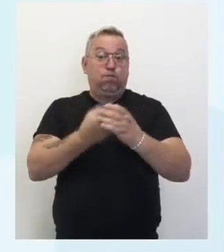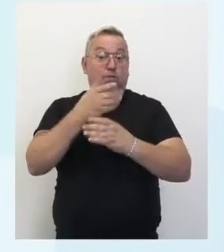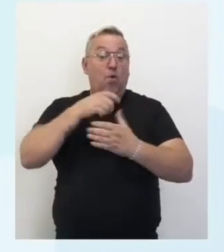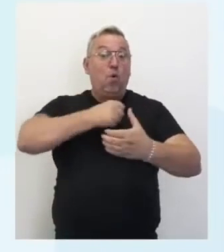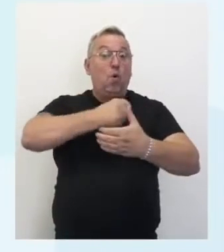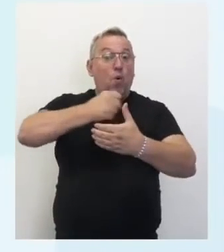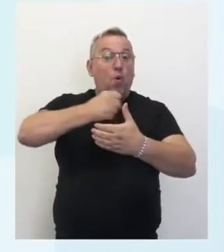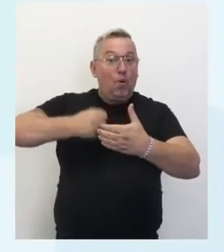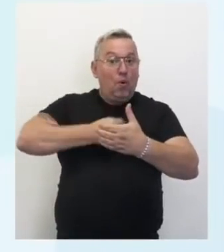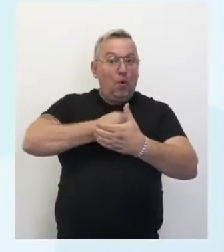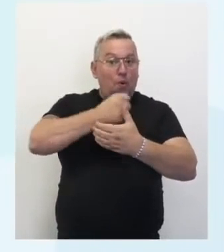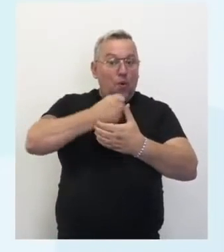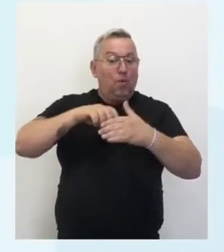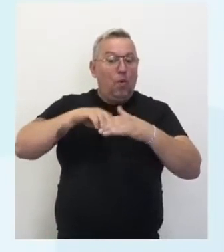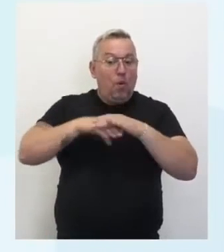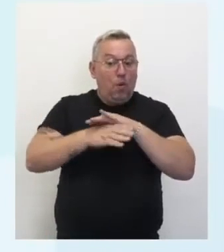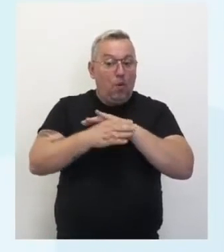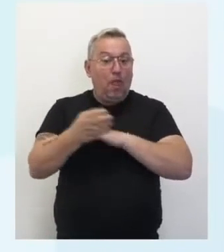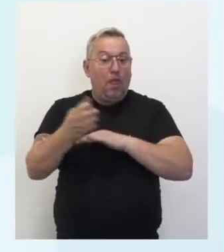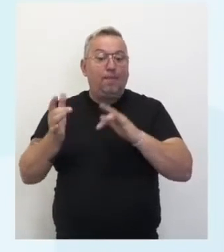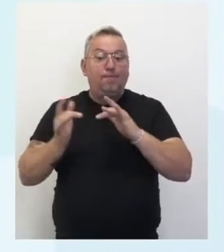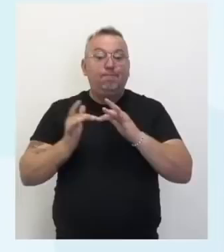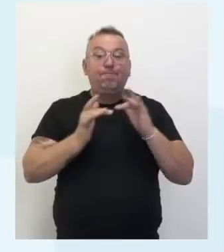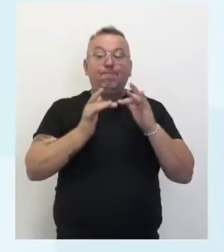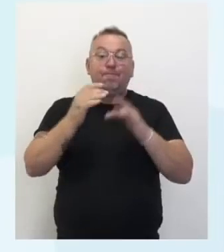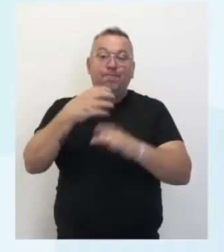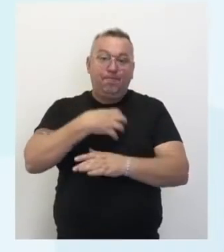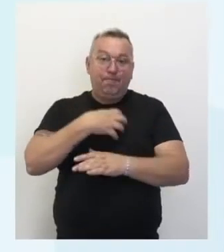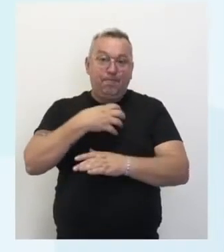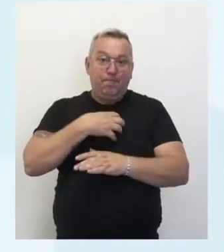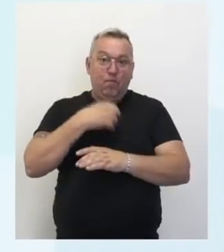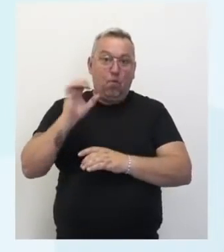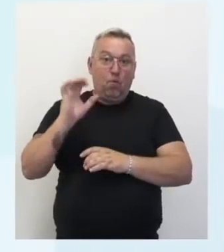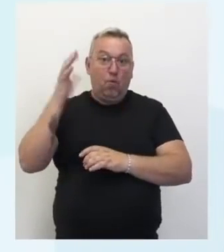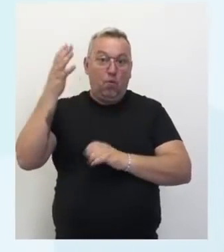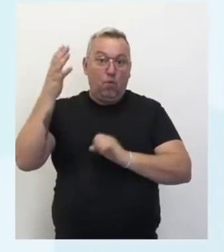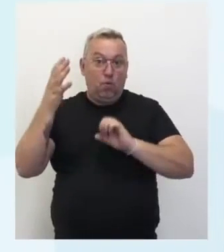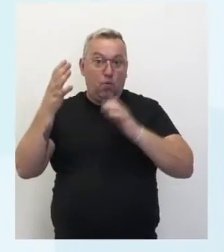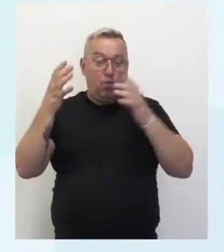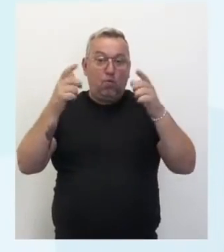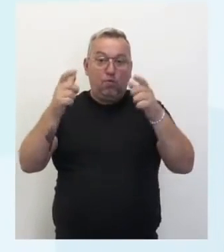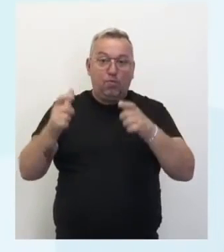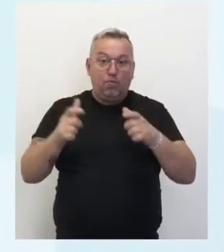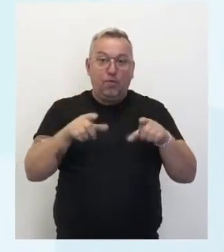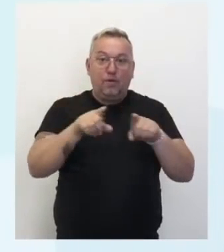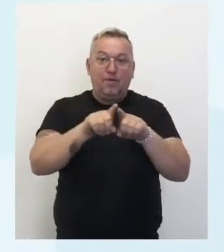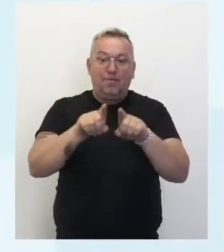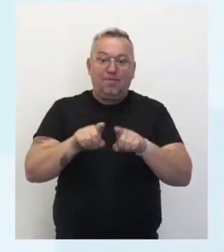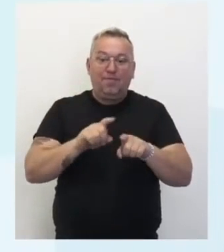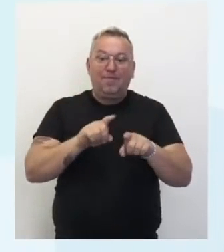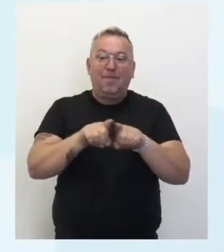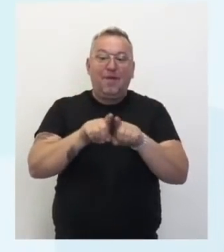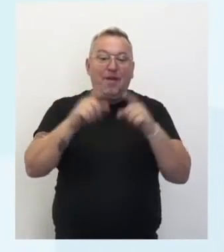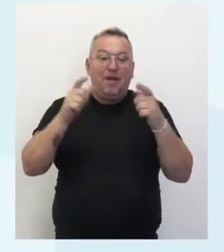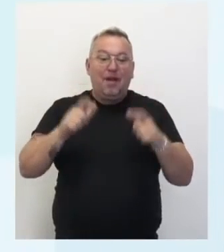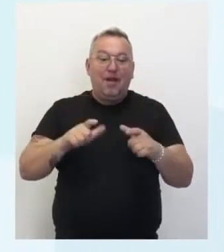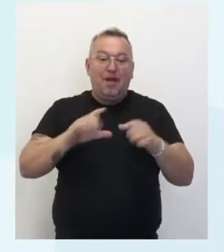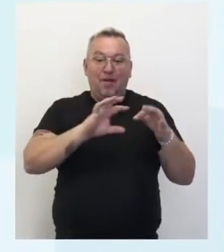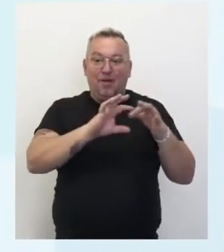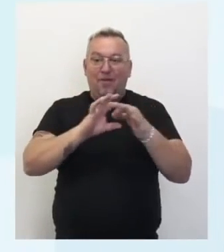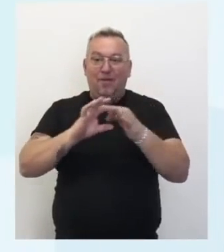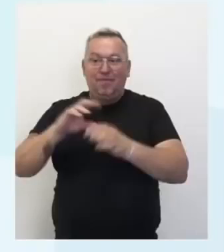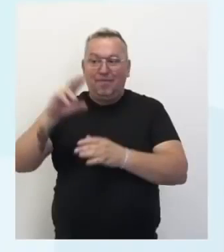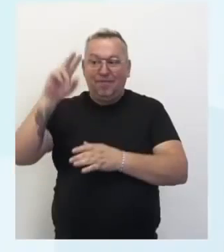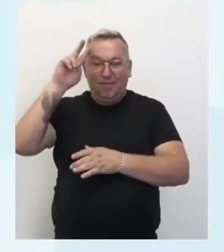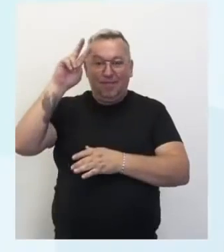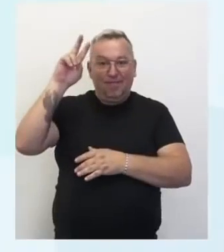culinárias tradicionais pode estar diretamente ligado às condições climáticas e ambientais, regionais e ao contexto histórico.